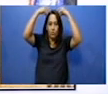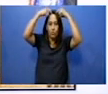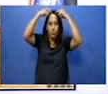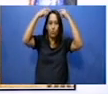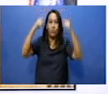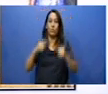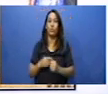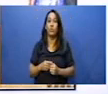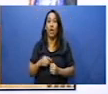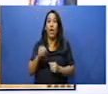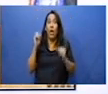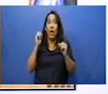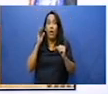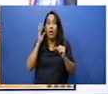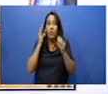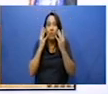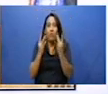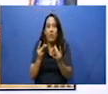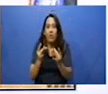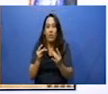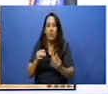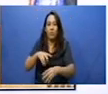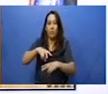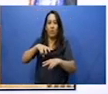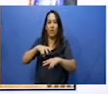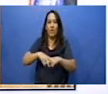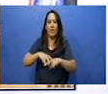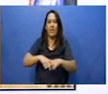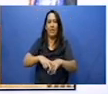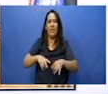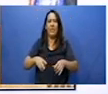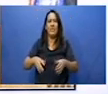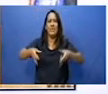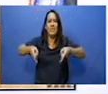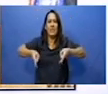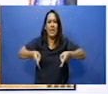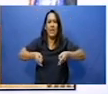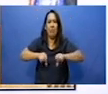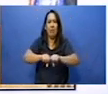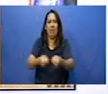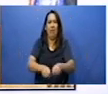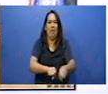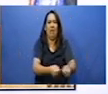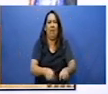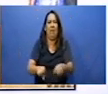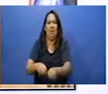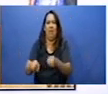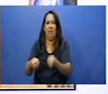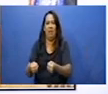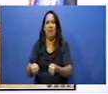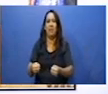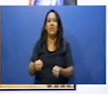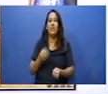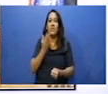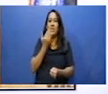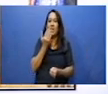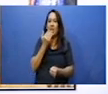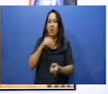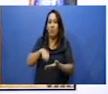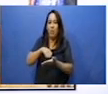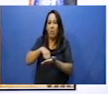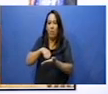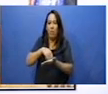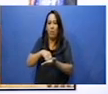os ursos descobriram que cadeiras e camas haviam sido quebradas e parte do famoso mingau deles havia